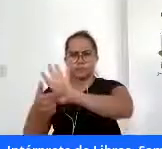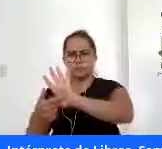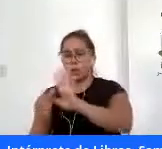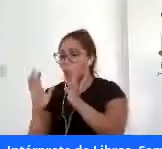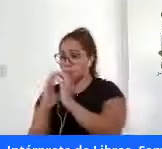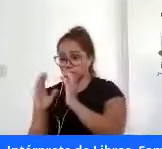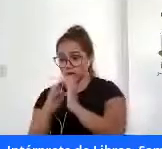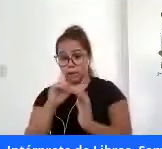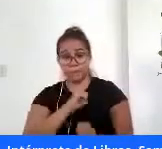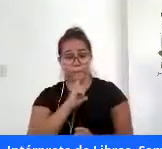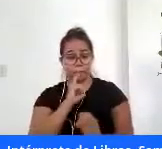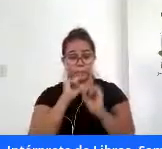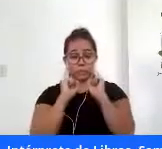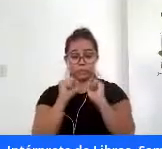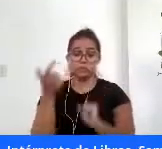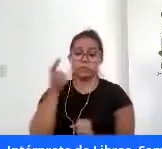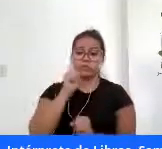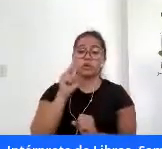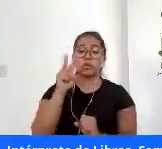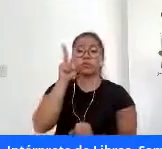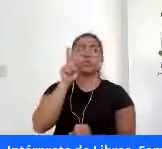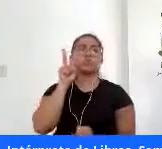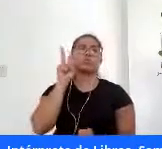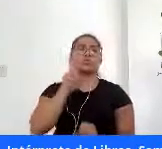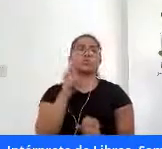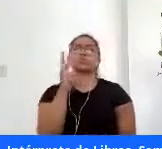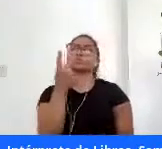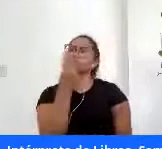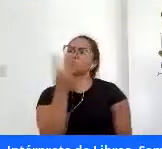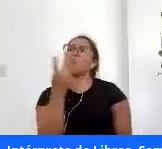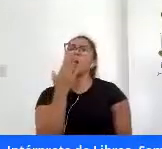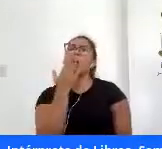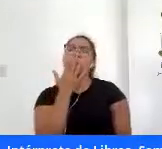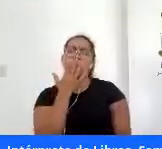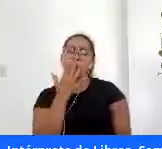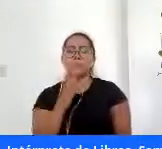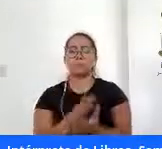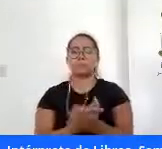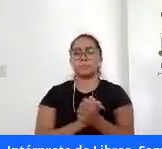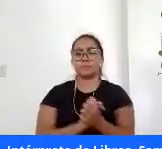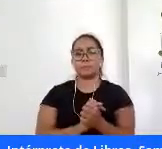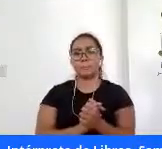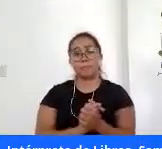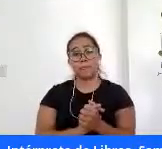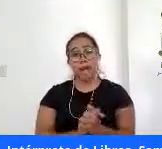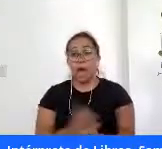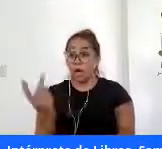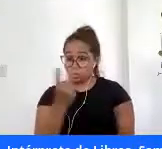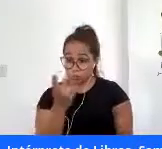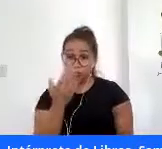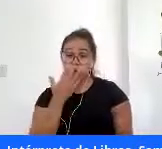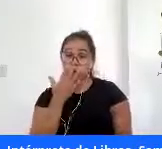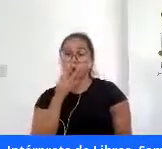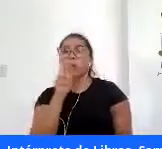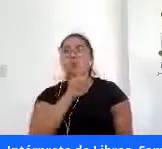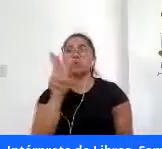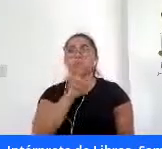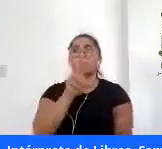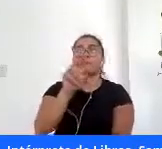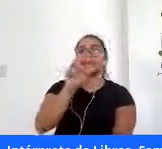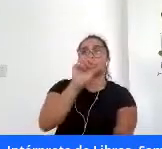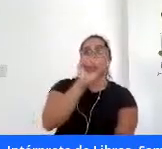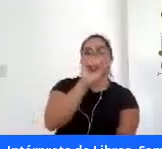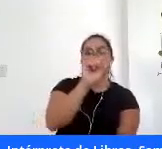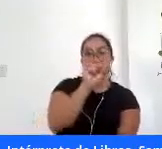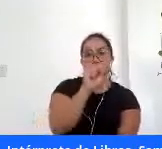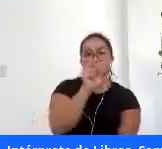ser visto por duas tonalidades, né, e essas tonalidades elas podem ser chamadas de substância cinzenta, que é